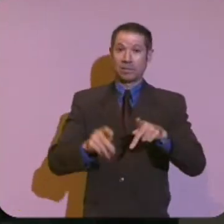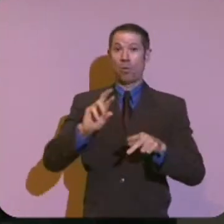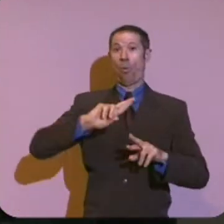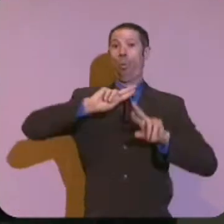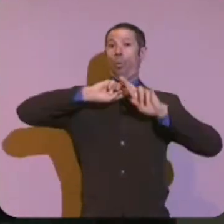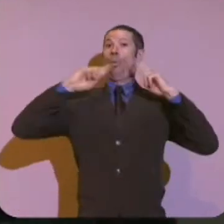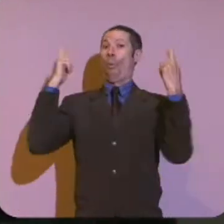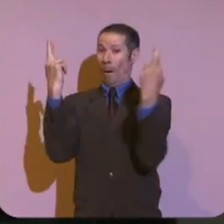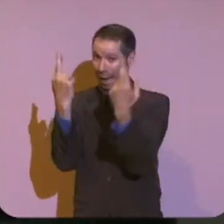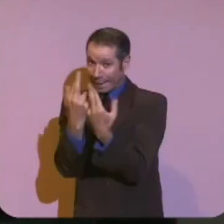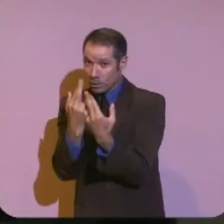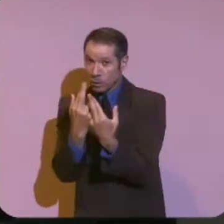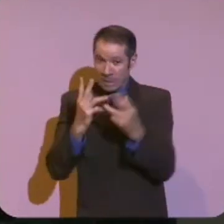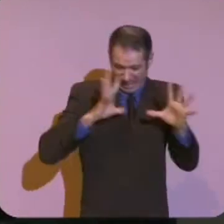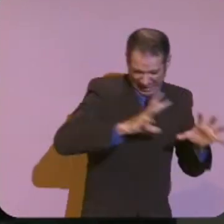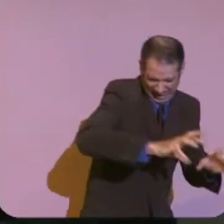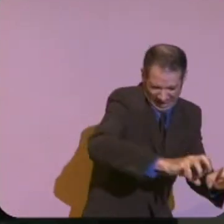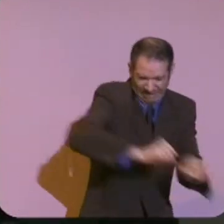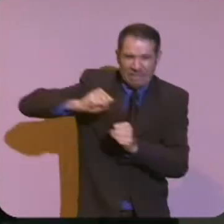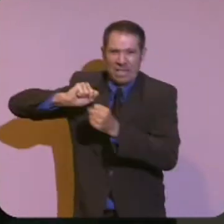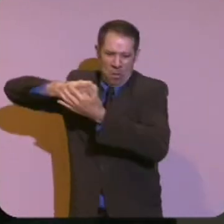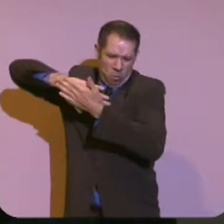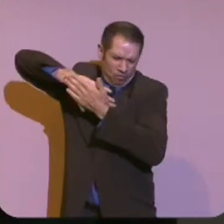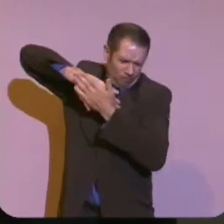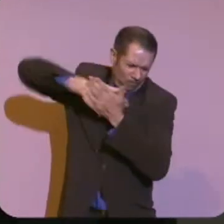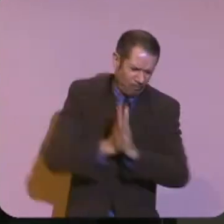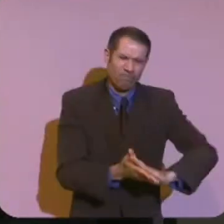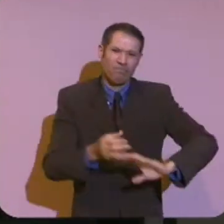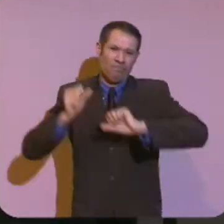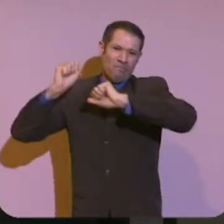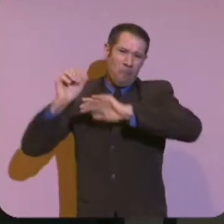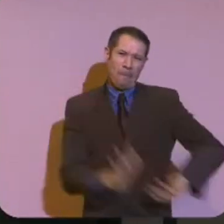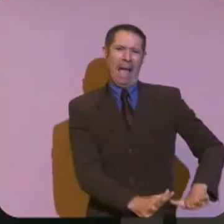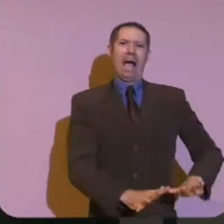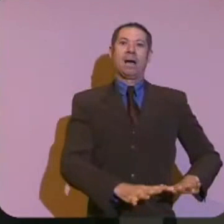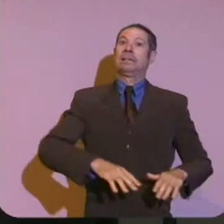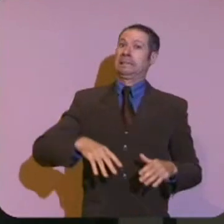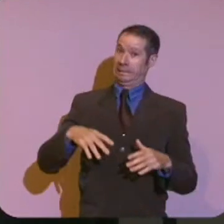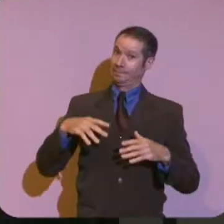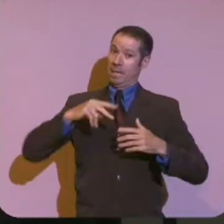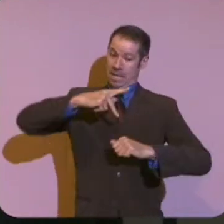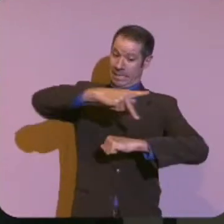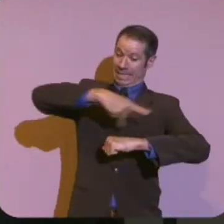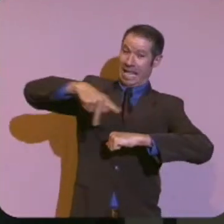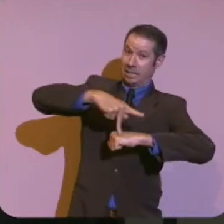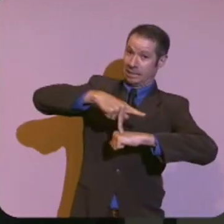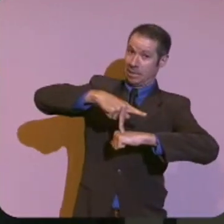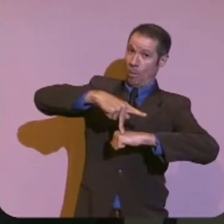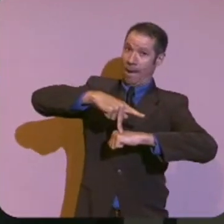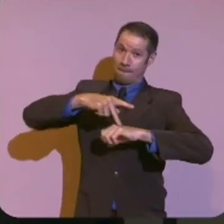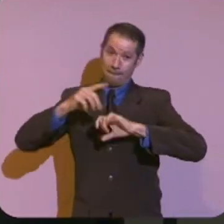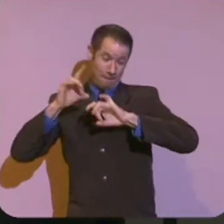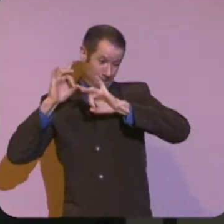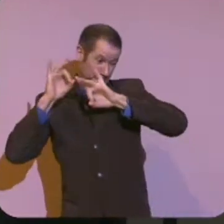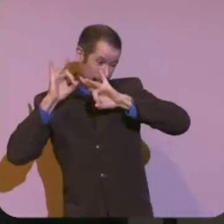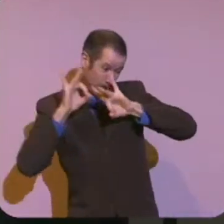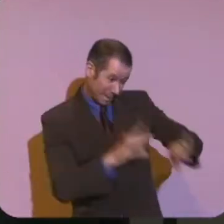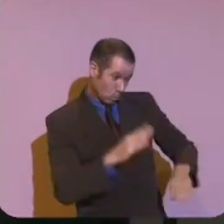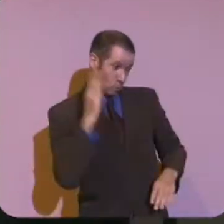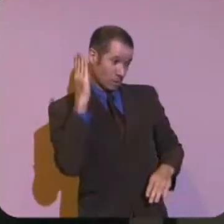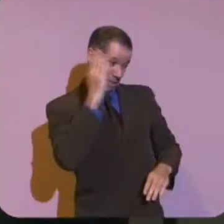será arrancada, derrubada ou destruído, mas essa nação abandonar seus